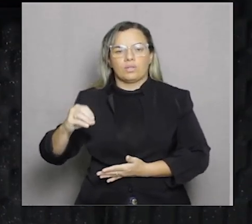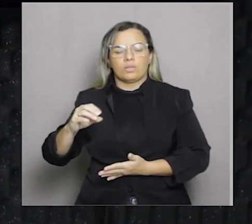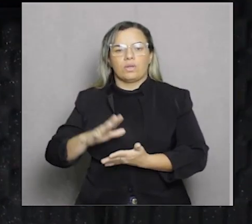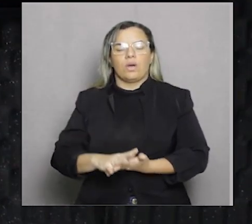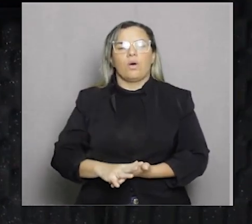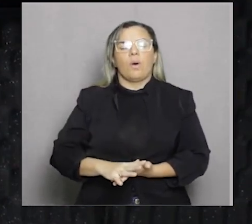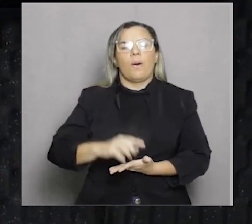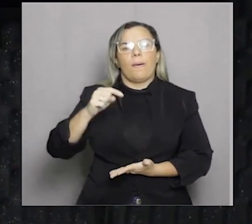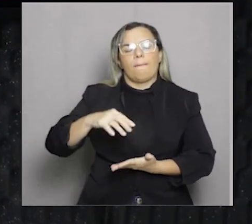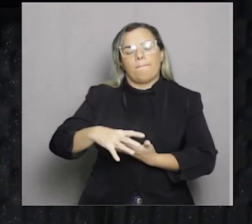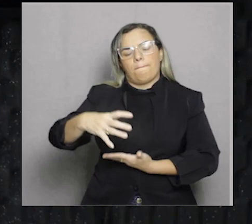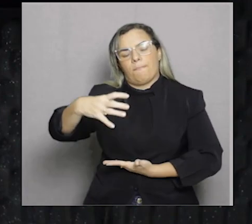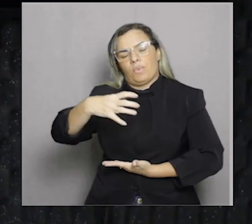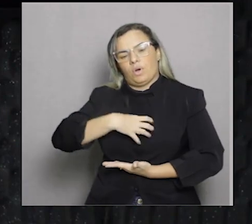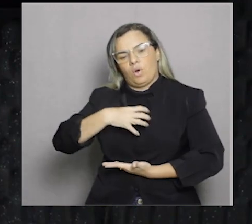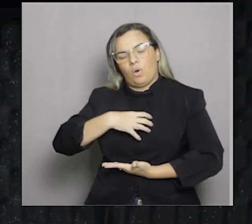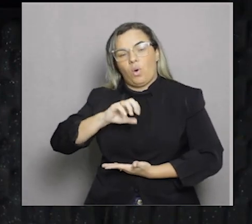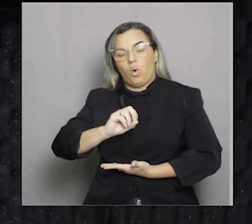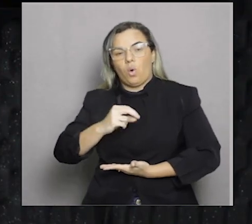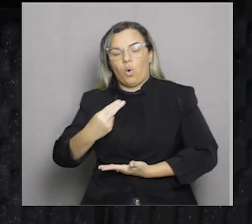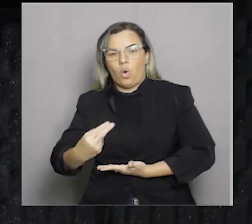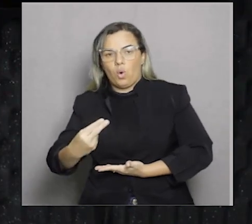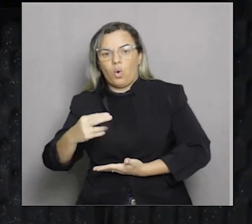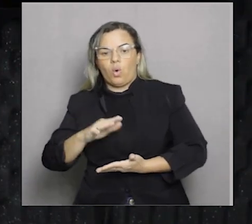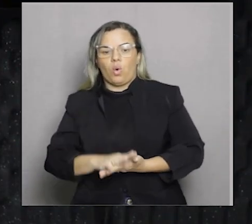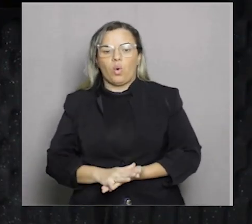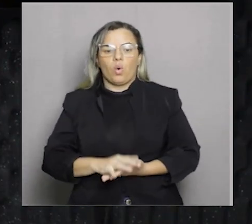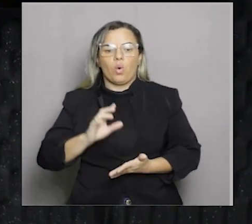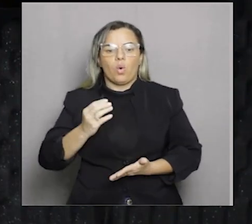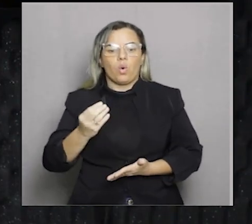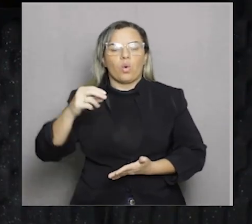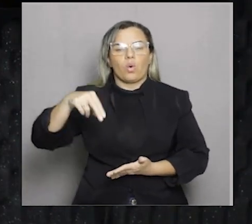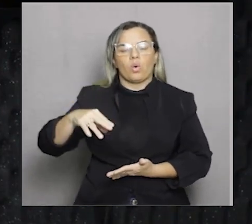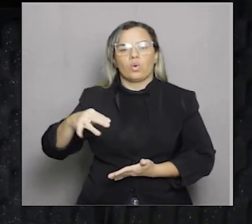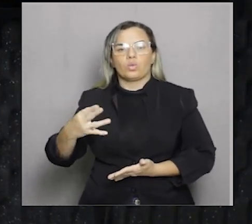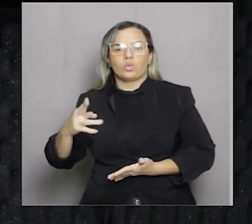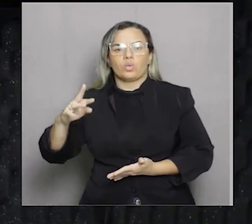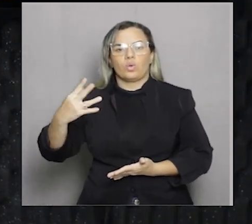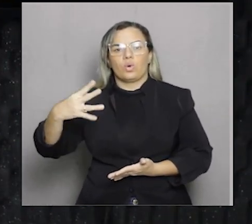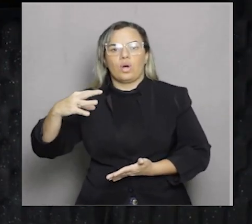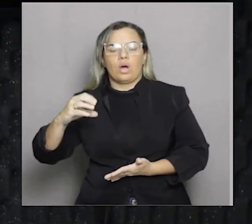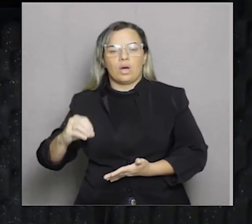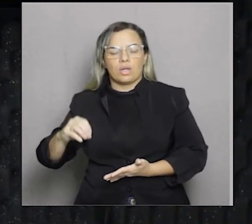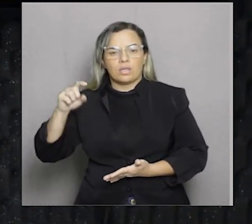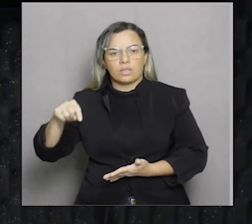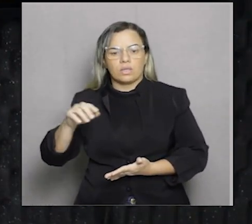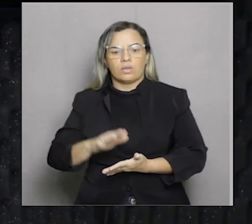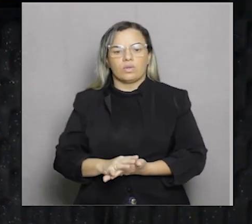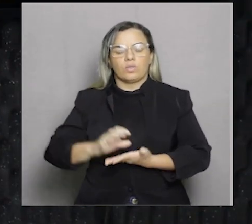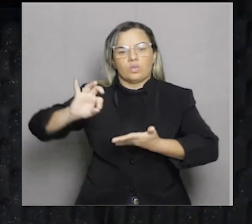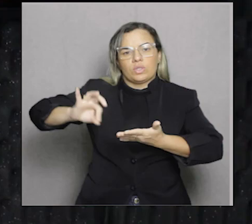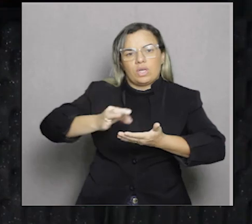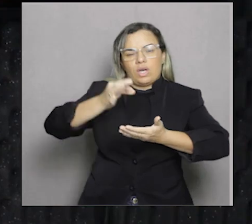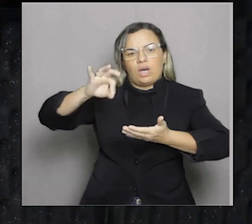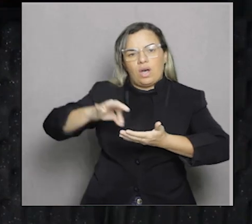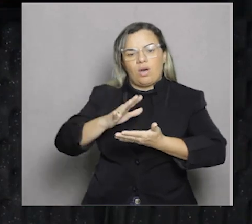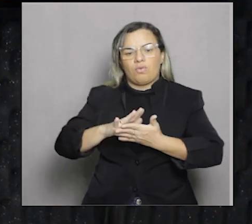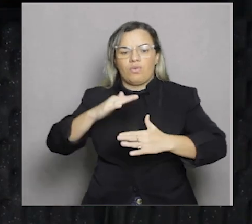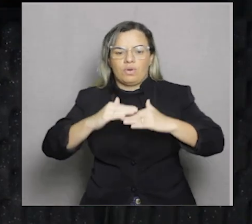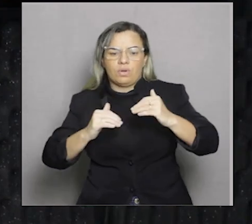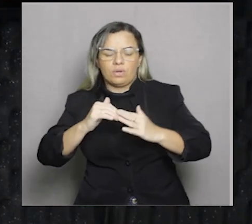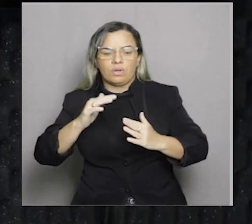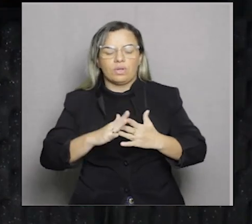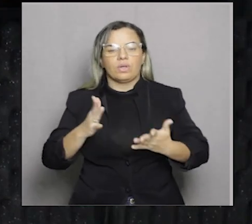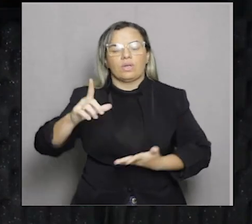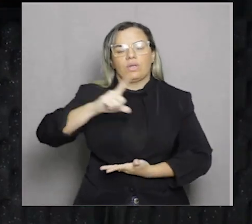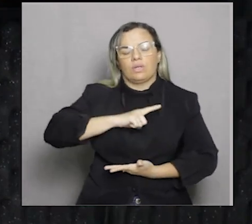Conjuração baiana ou a conjuração dos alfaiates. Um movimento que, no seu início, ele teve a presença